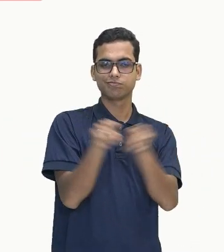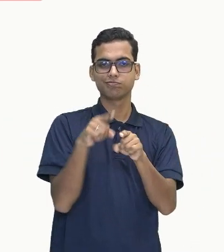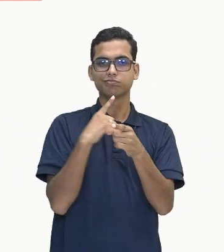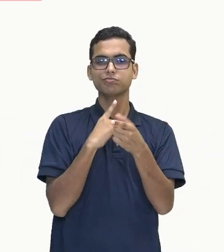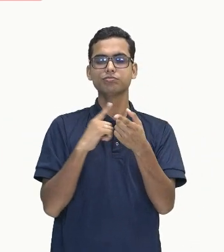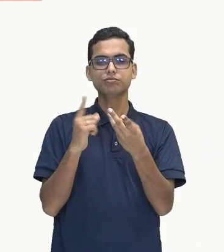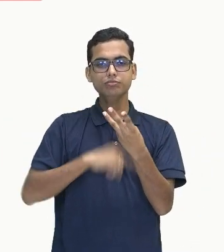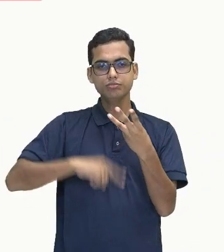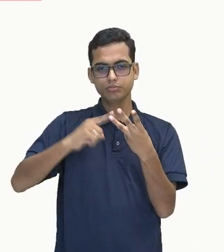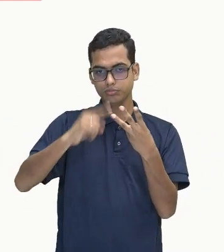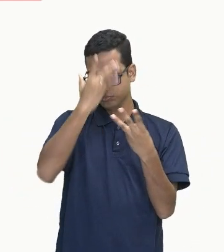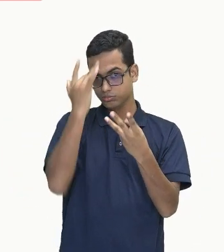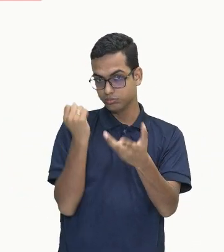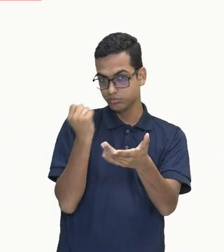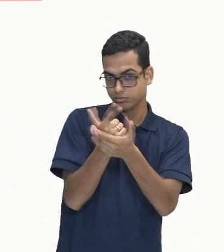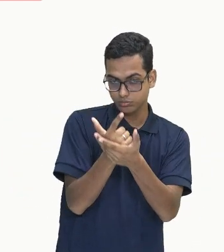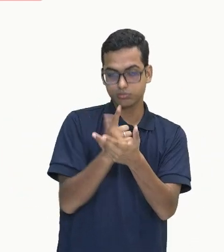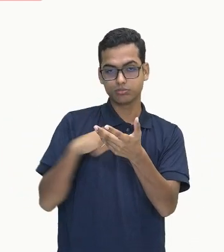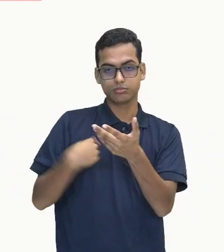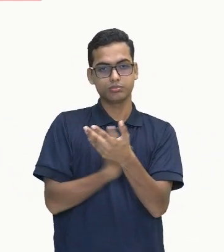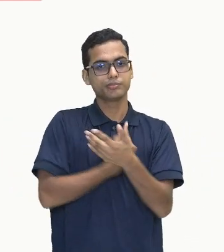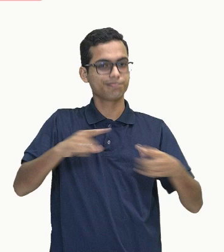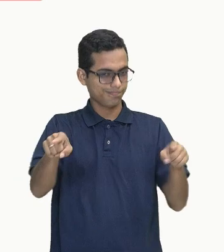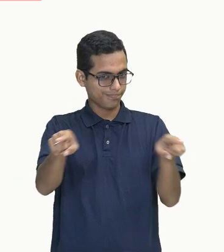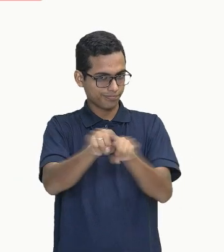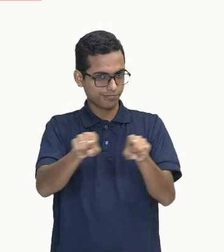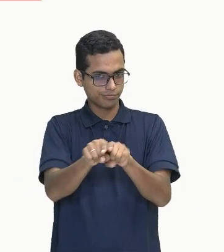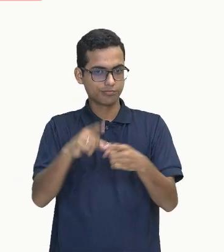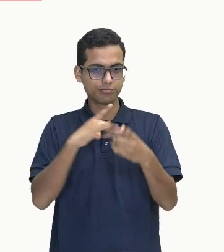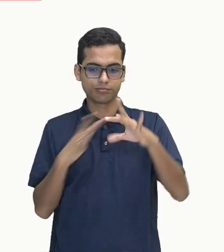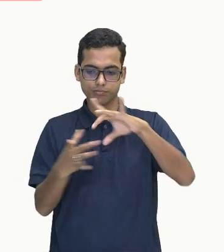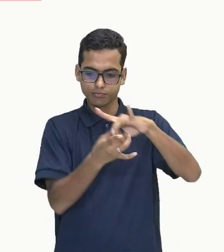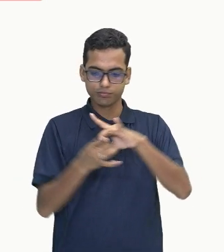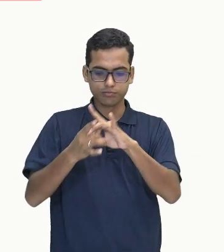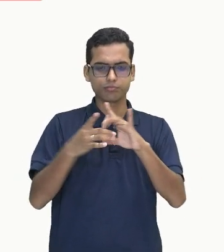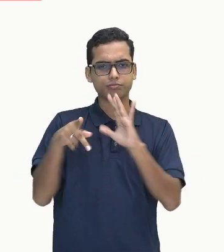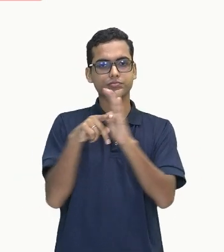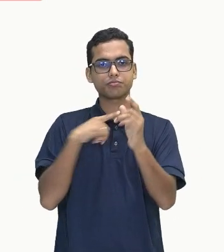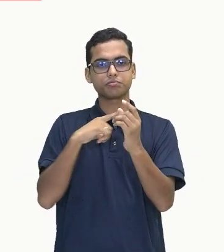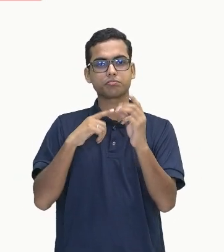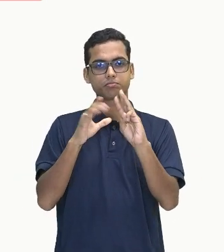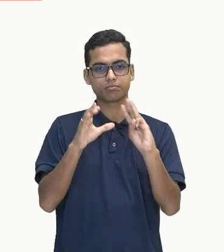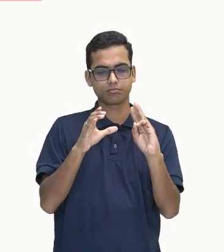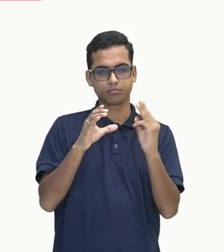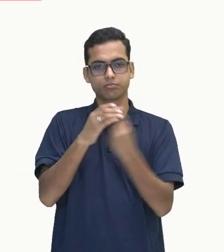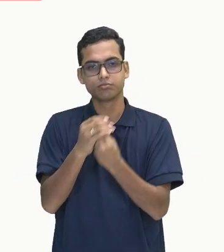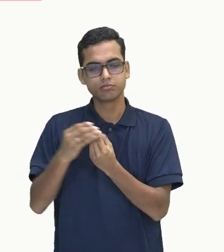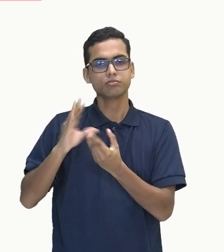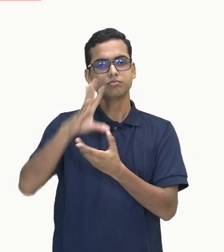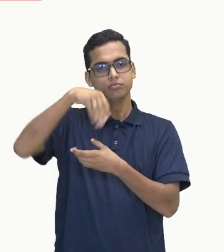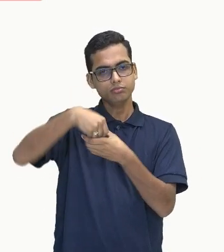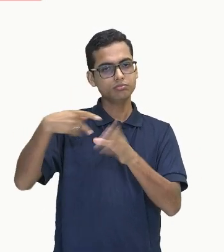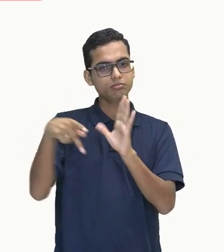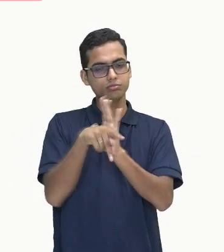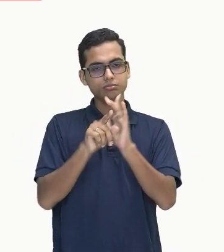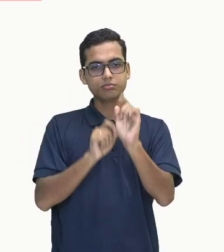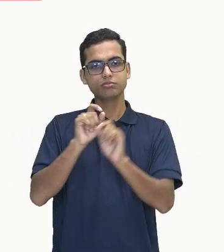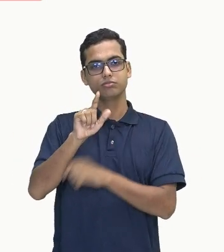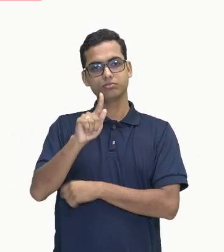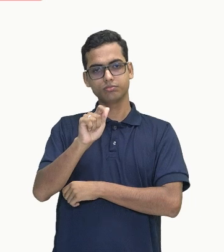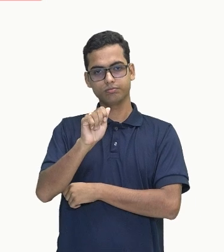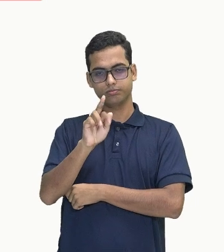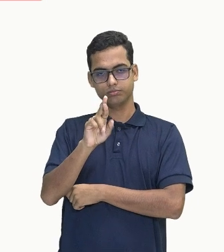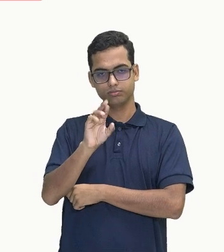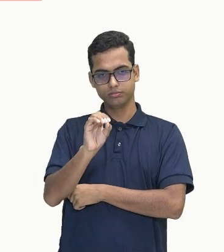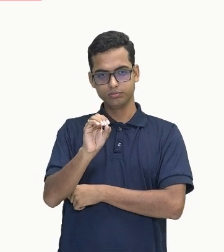ali chegar em nós, que somos quem? Os consumidores finais, tá bom? Nós é que vamos comprar ali aquele